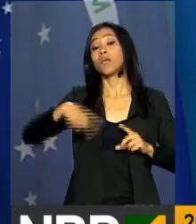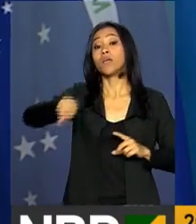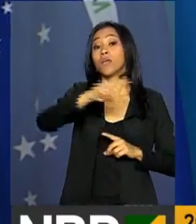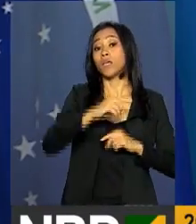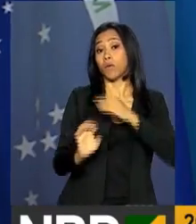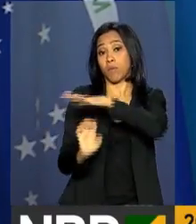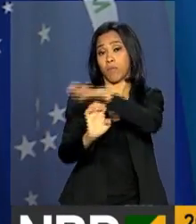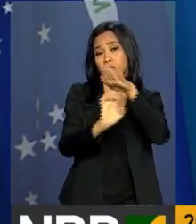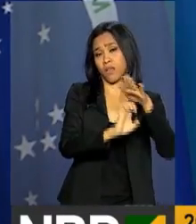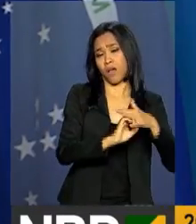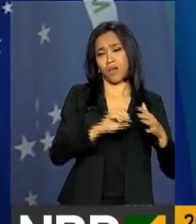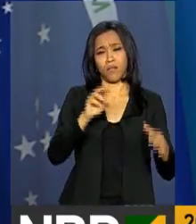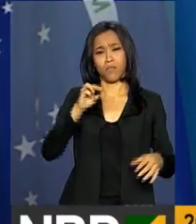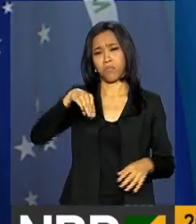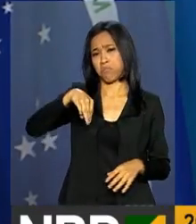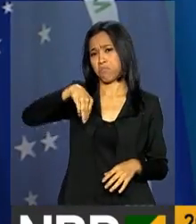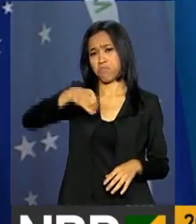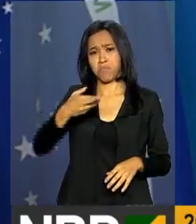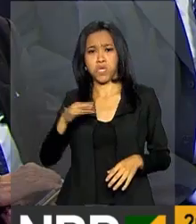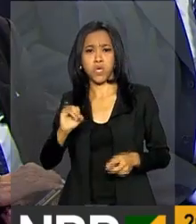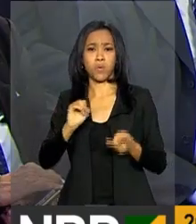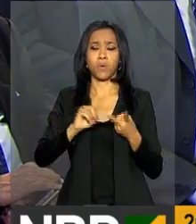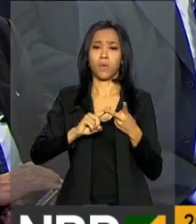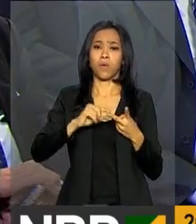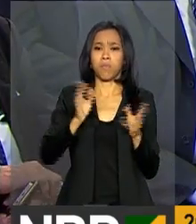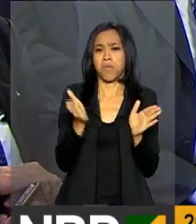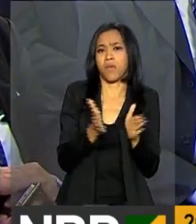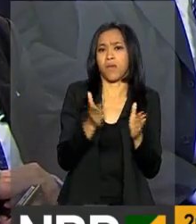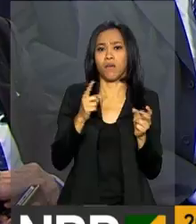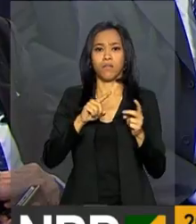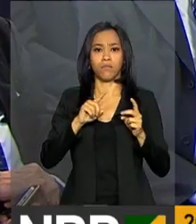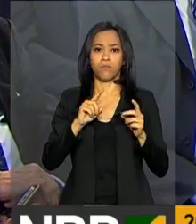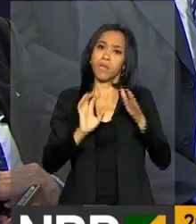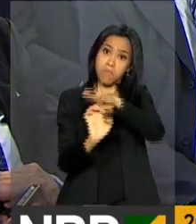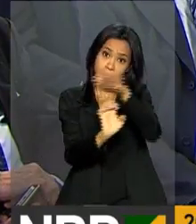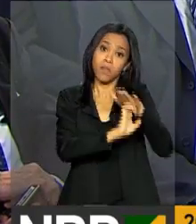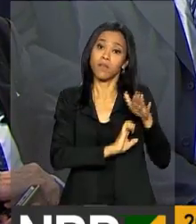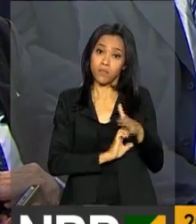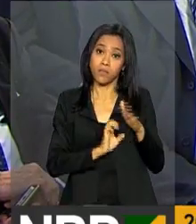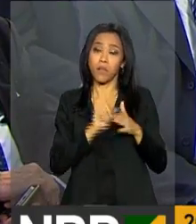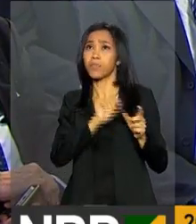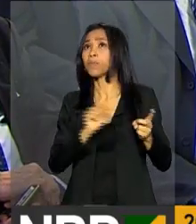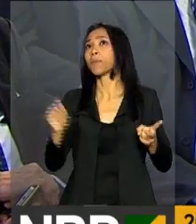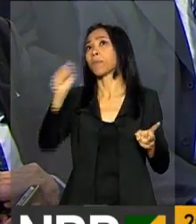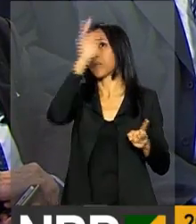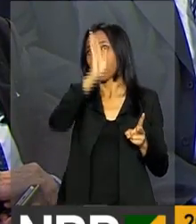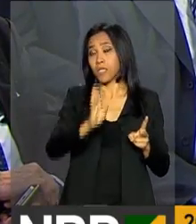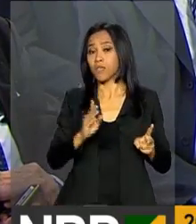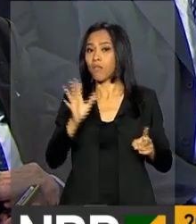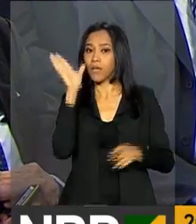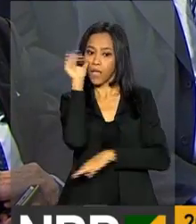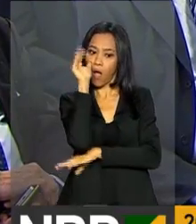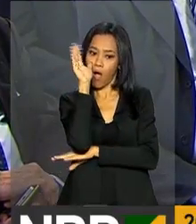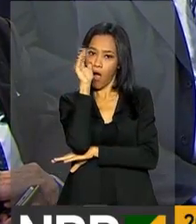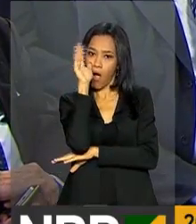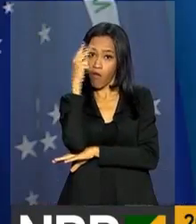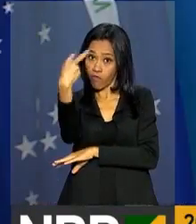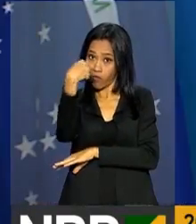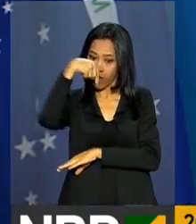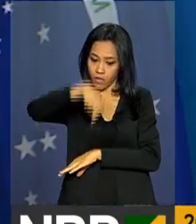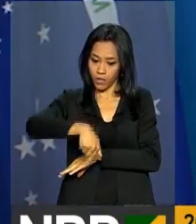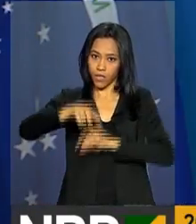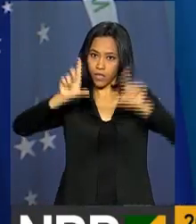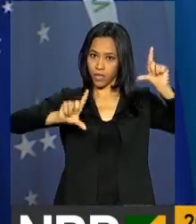temos micro pequeno grande empresário o empresário dá uma dimensão estarão naturalmente acompanhando este